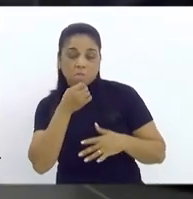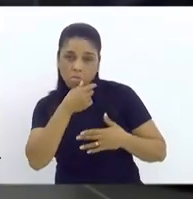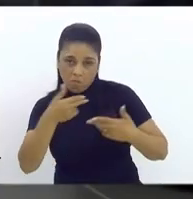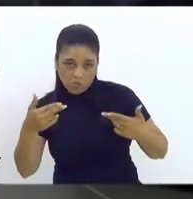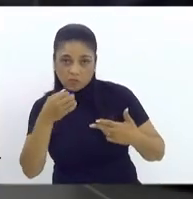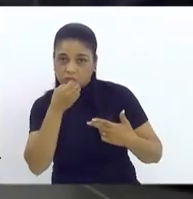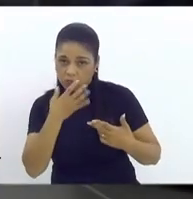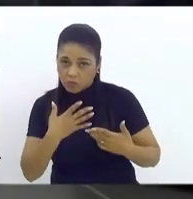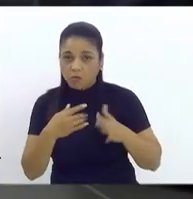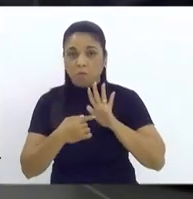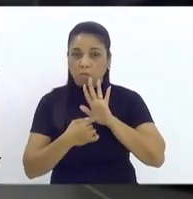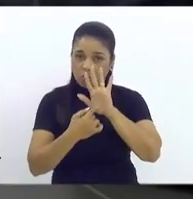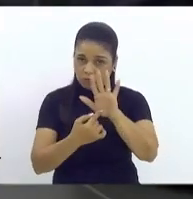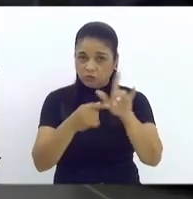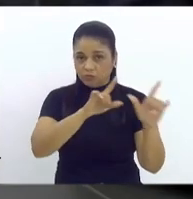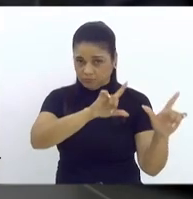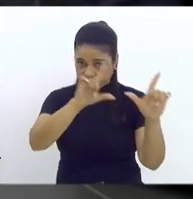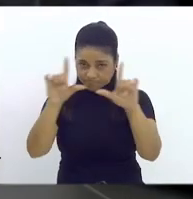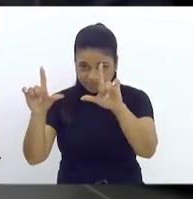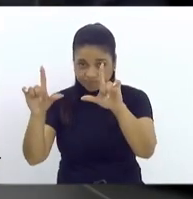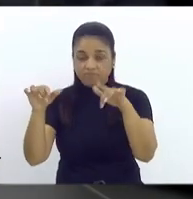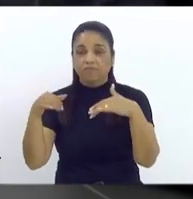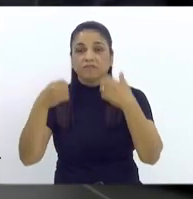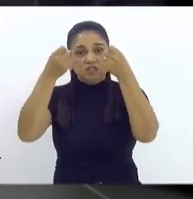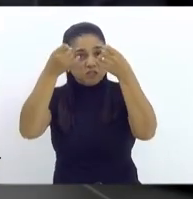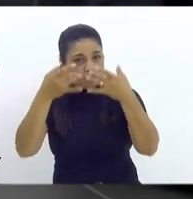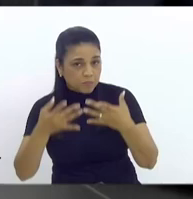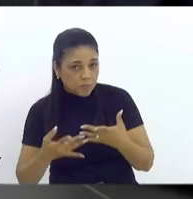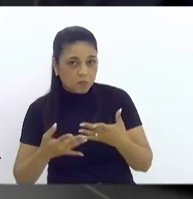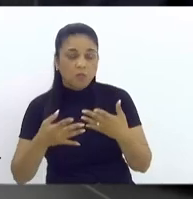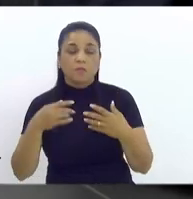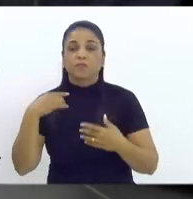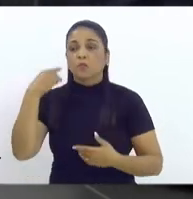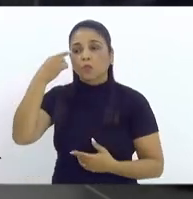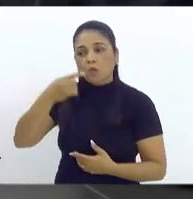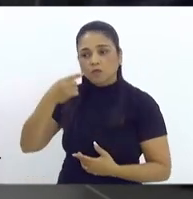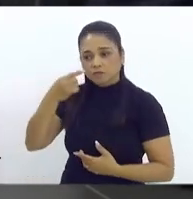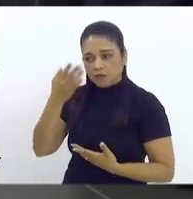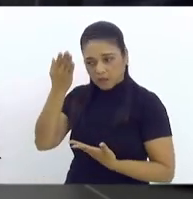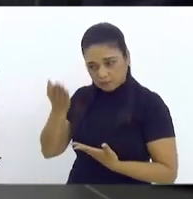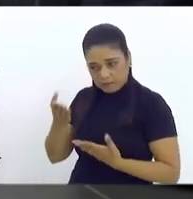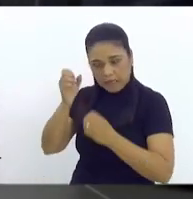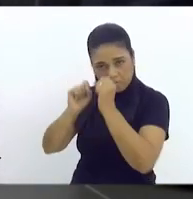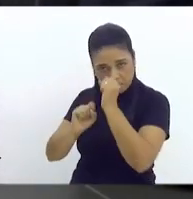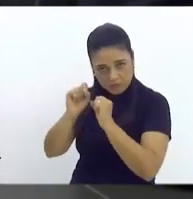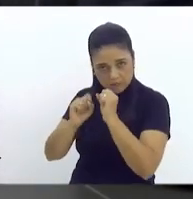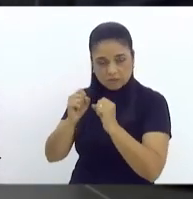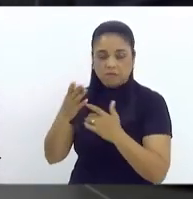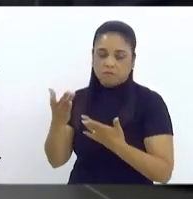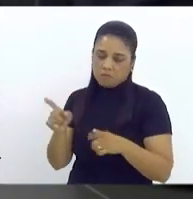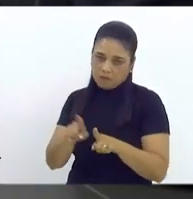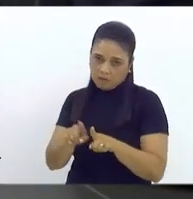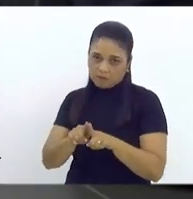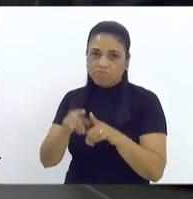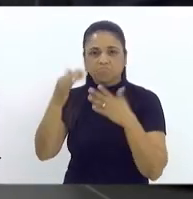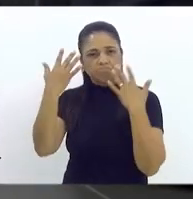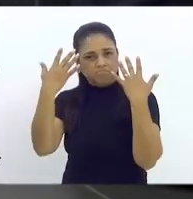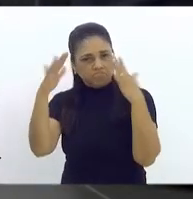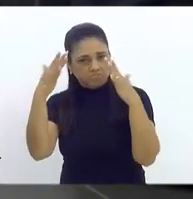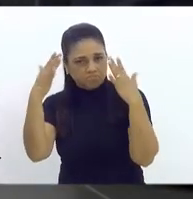nosso doutor aí, nosso advogado querido aí. E parabéns